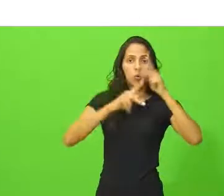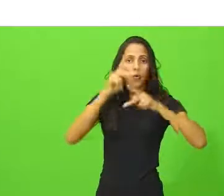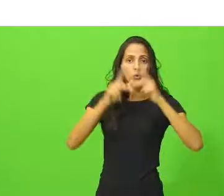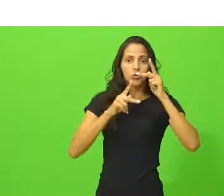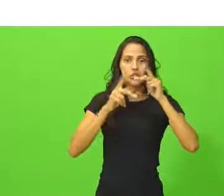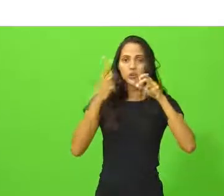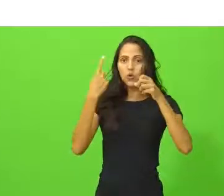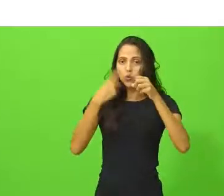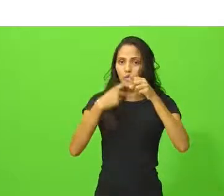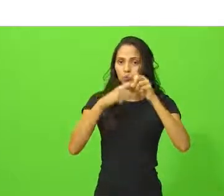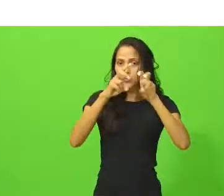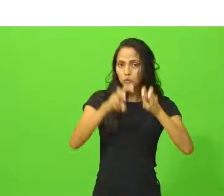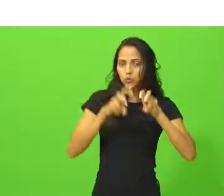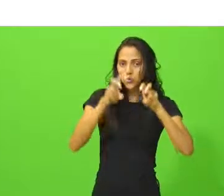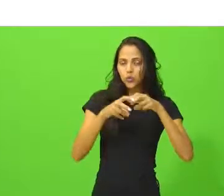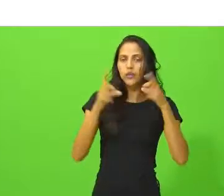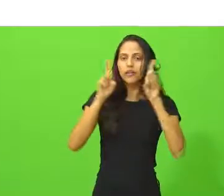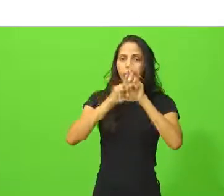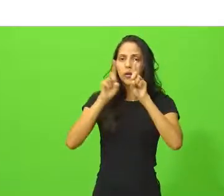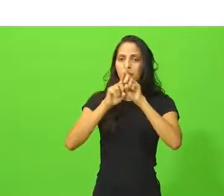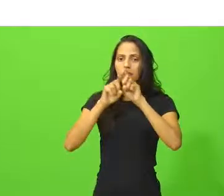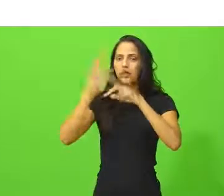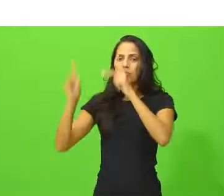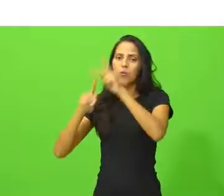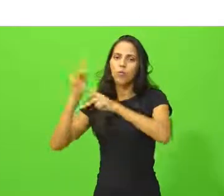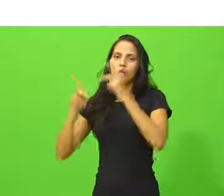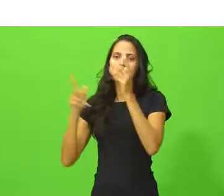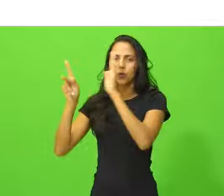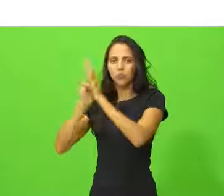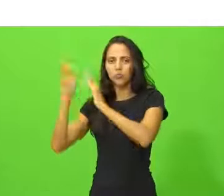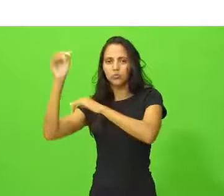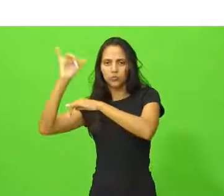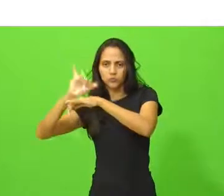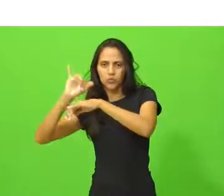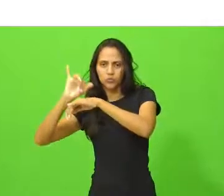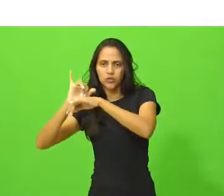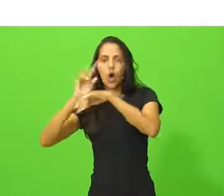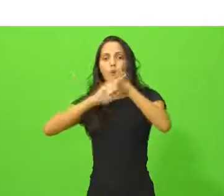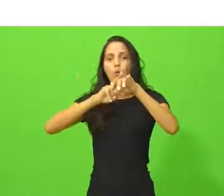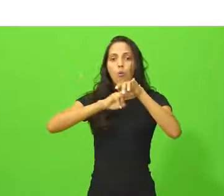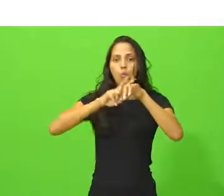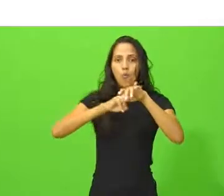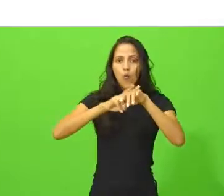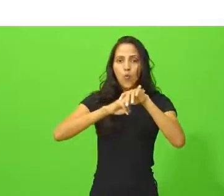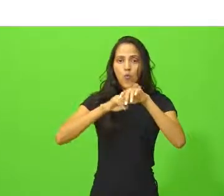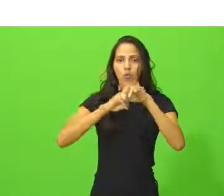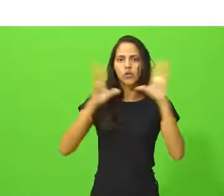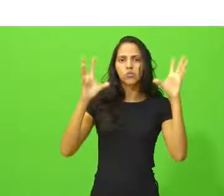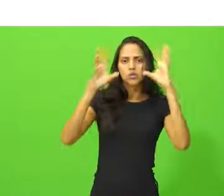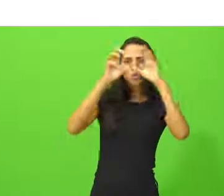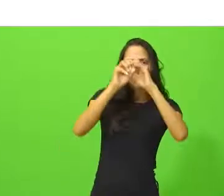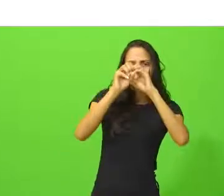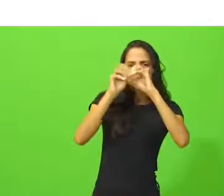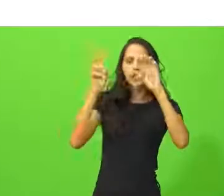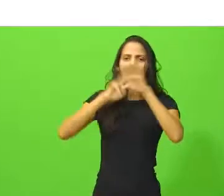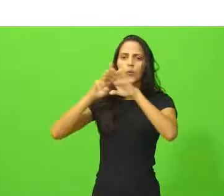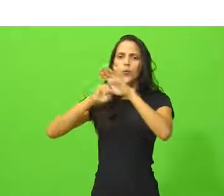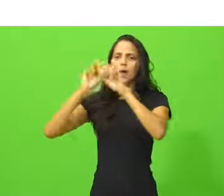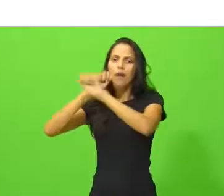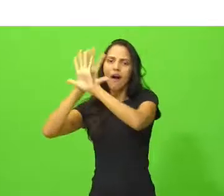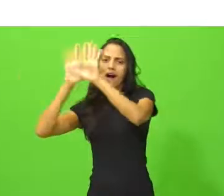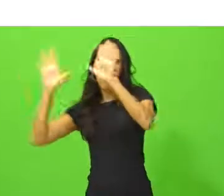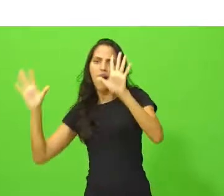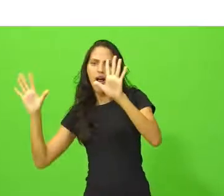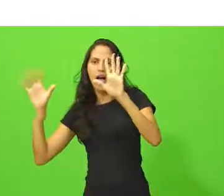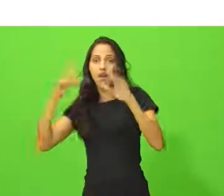população rural e população urbana, no primeiro gráfico. Vocês estão vendo aí na cor verde, uma cor mais escura, outra mais clara. E ao lado